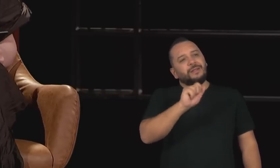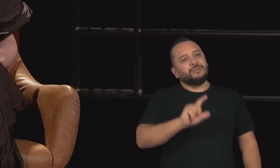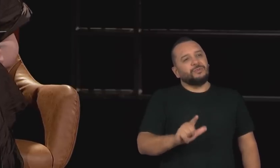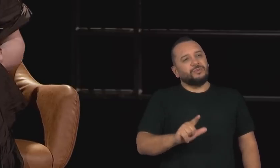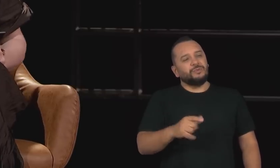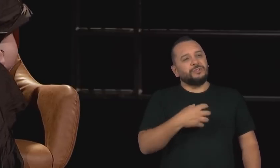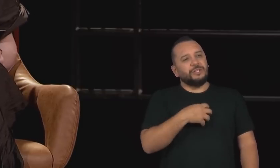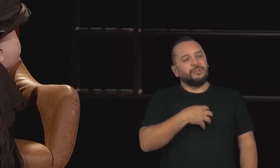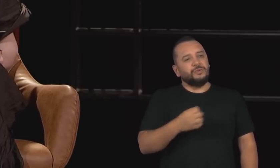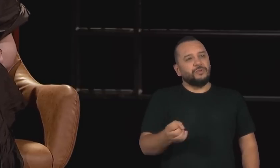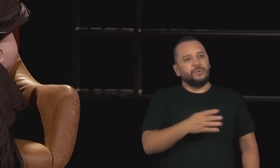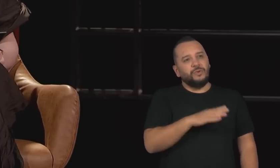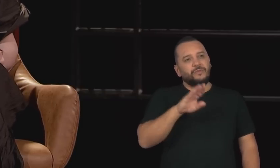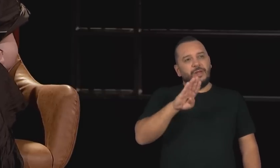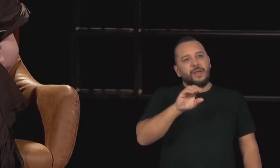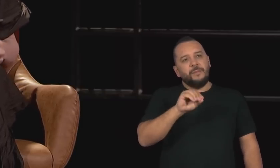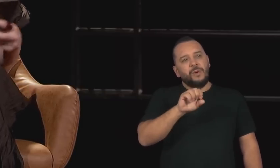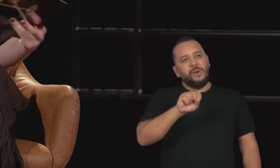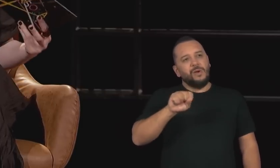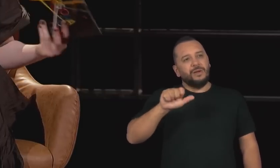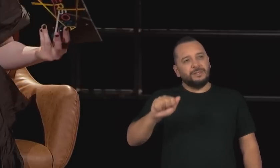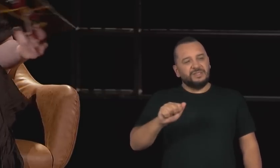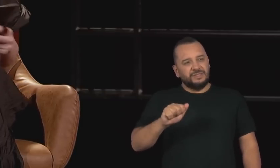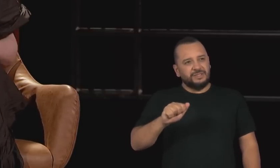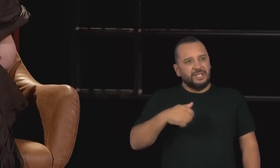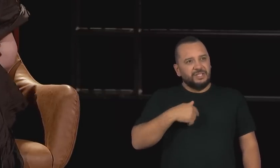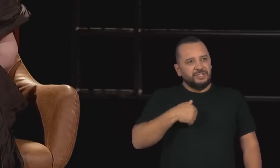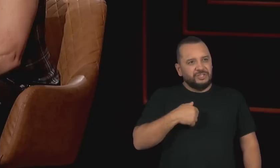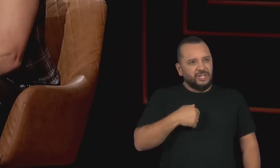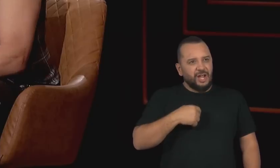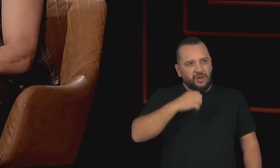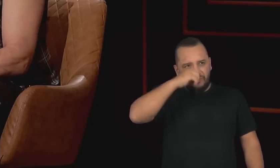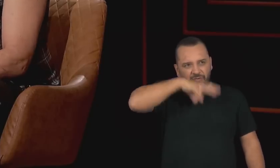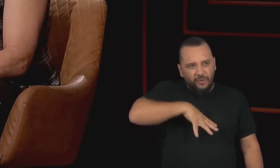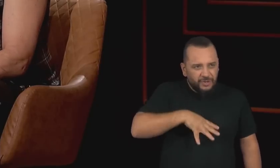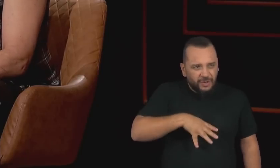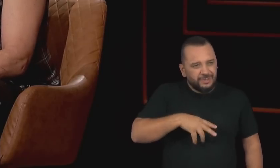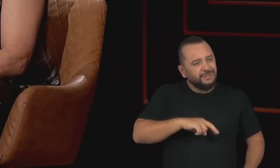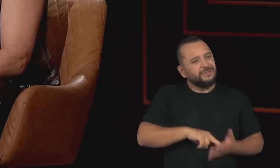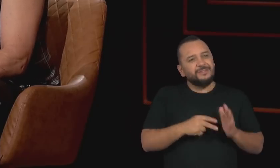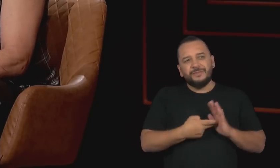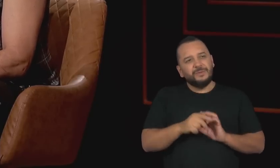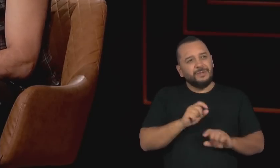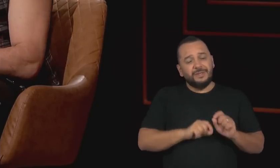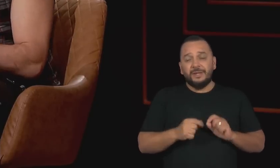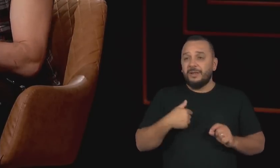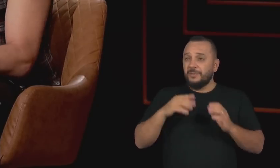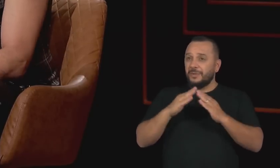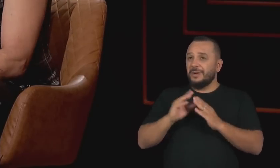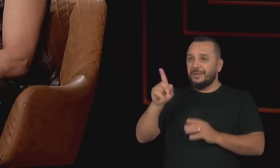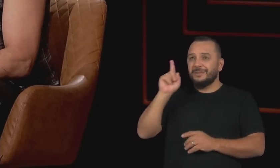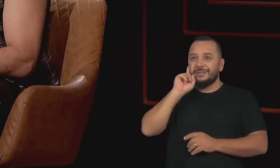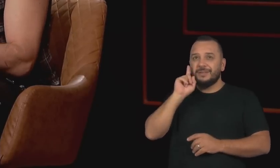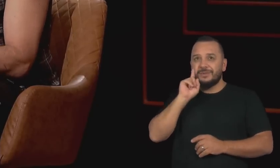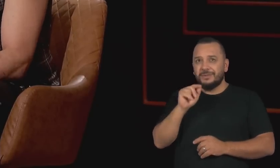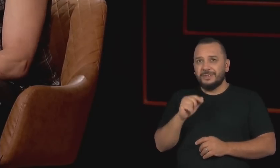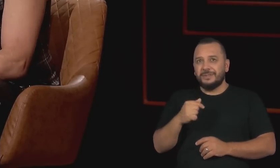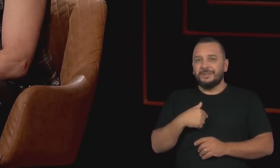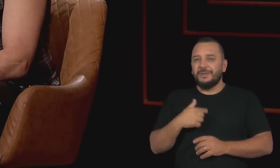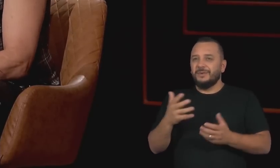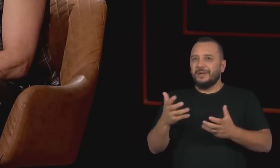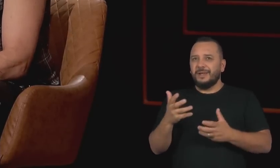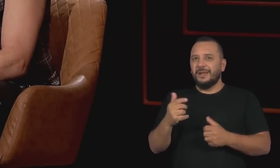estilo, que é a Bossa Furiosa. Sim. O que é a Bossa Furiosa? Então, era por estar morando lá nos Estados Unidos e sempre estar em